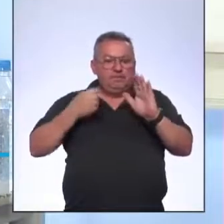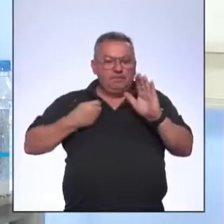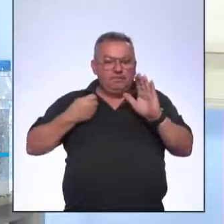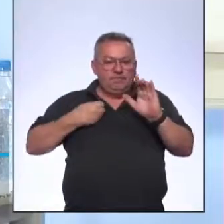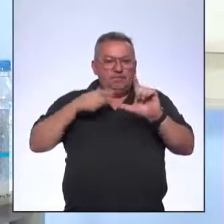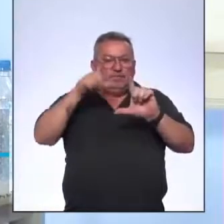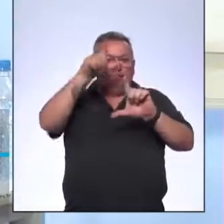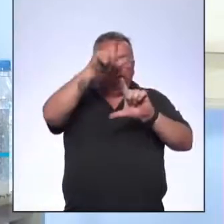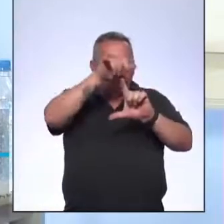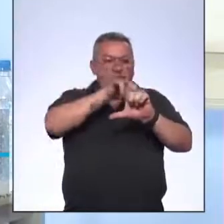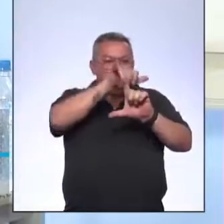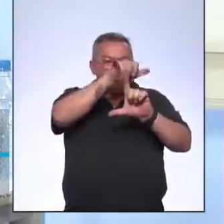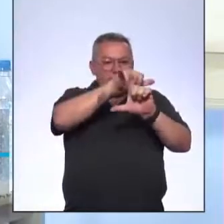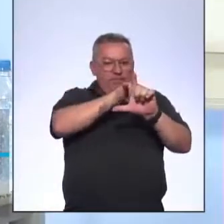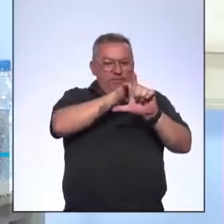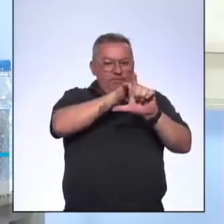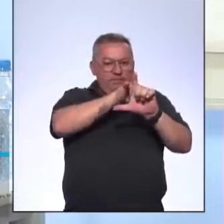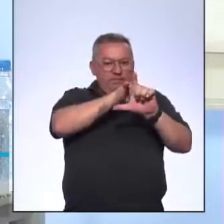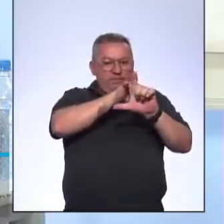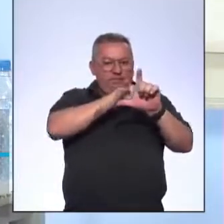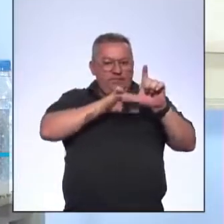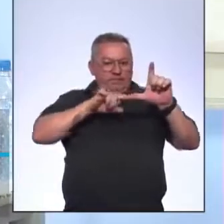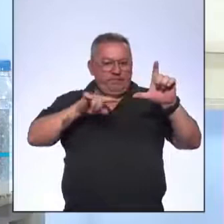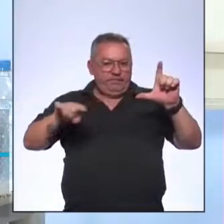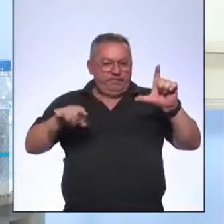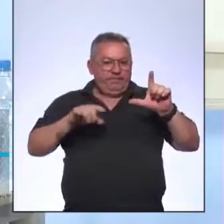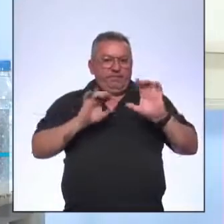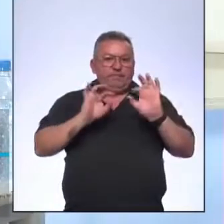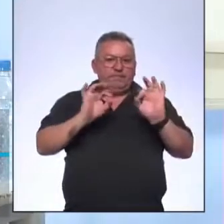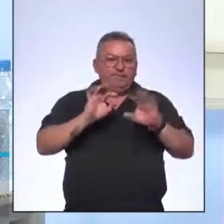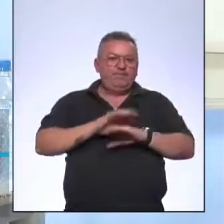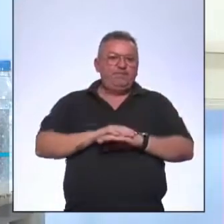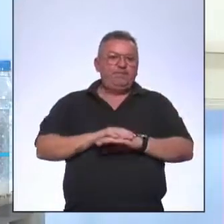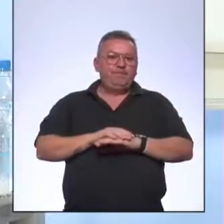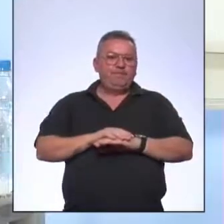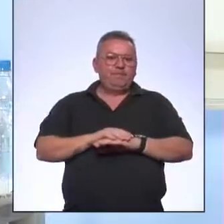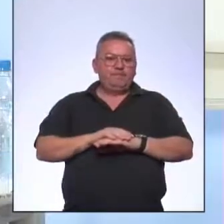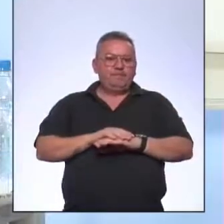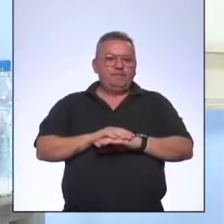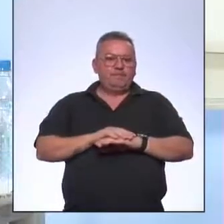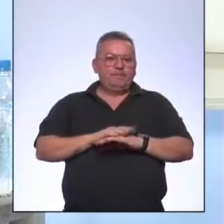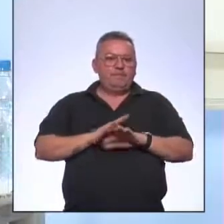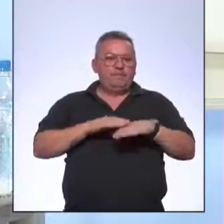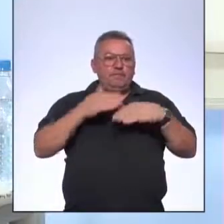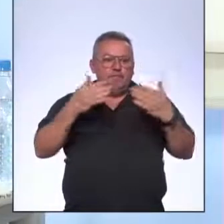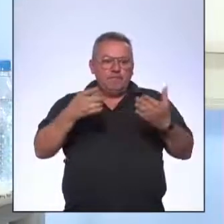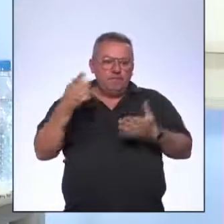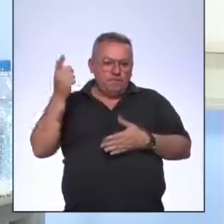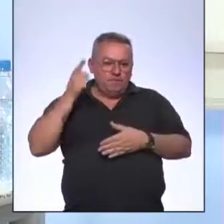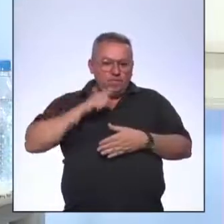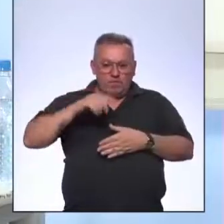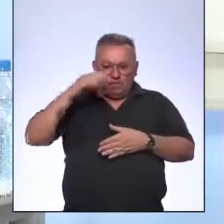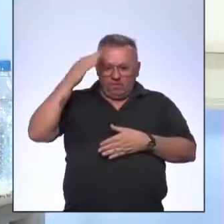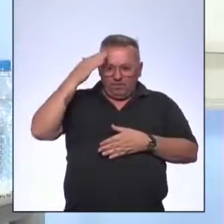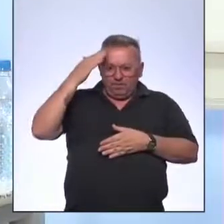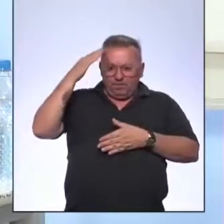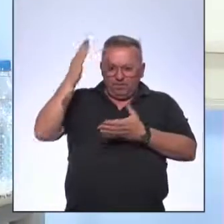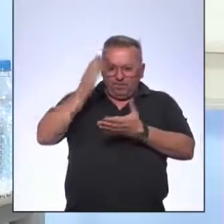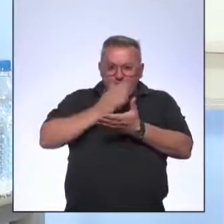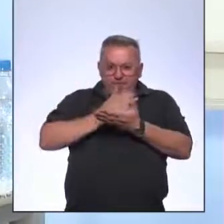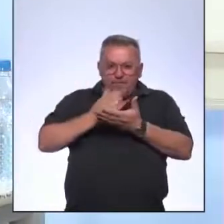no eixo Y que a ideia do par ordenado para vocês terem uma ideia Inicial